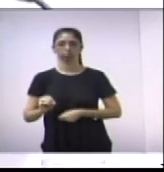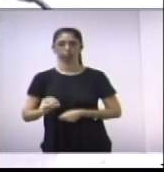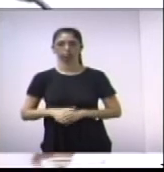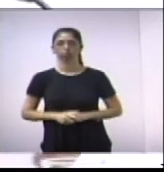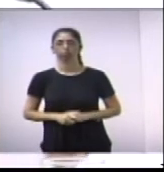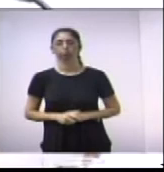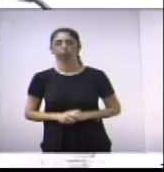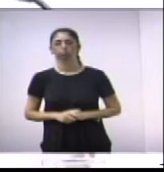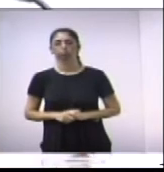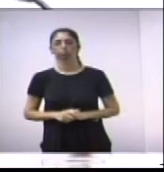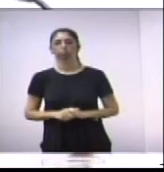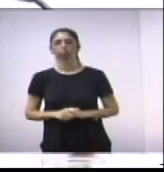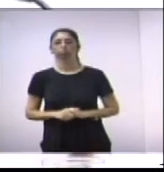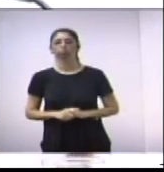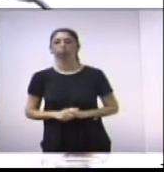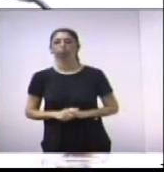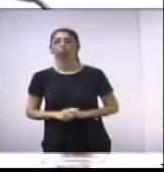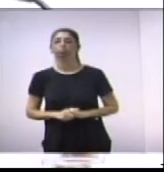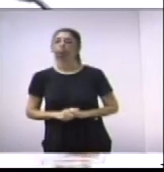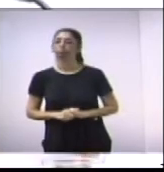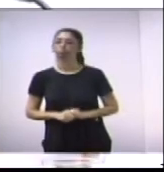dele decorrentes.